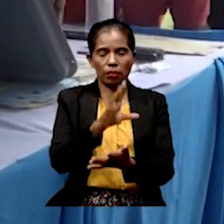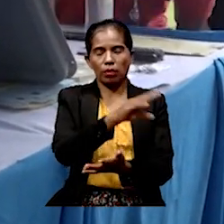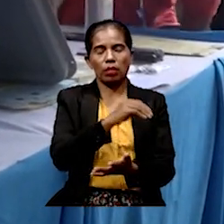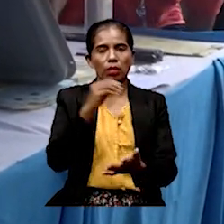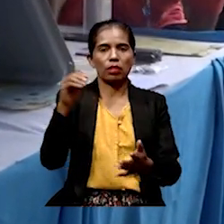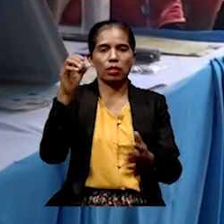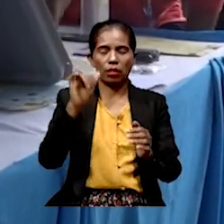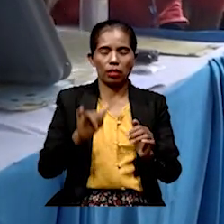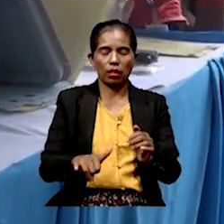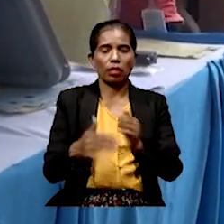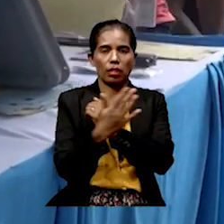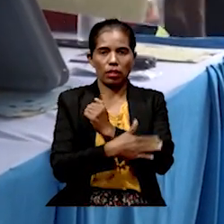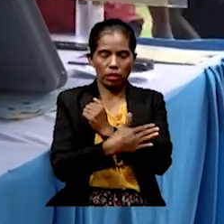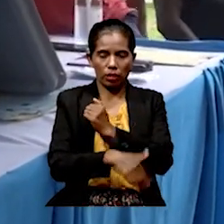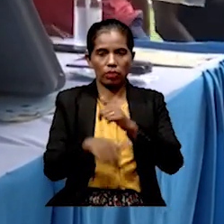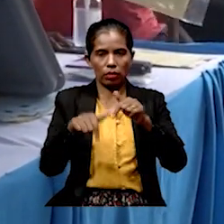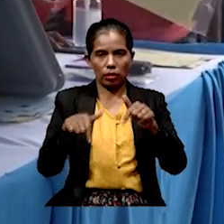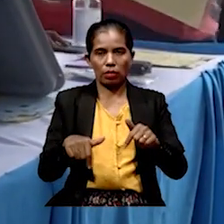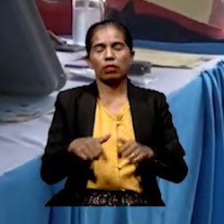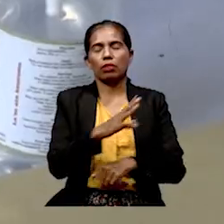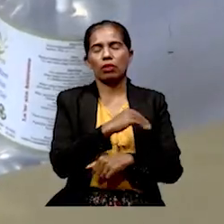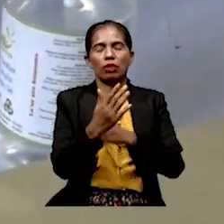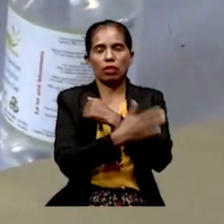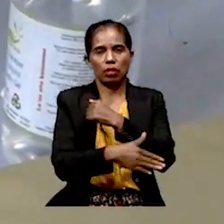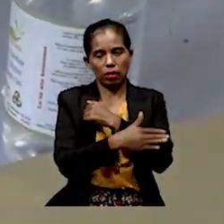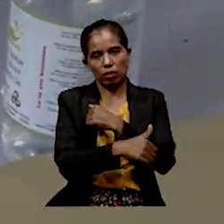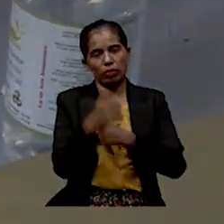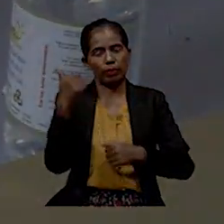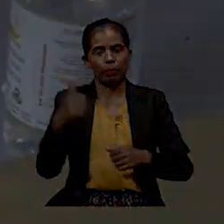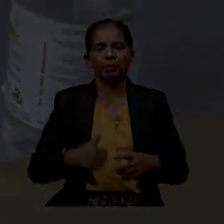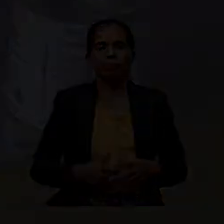hela ia railaran no rally ur. Aderto Simenis, bem-vindo Simenis, Ziemen.